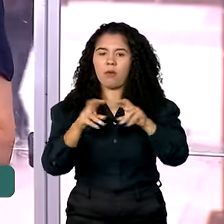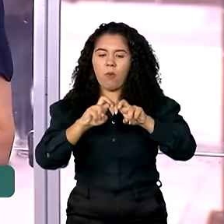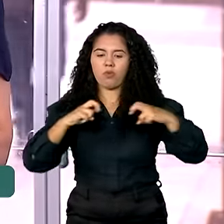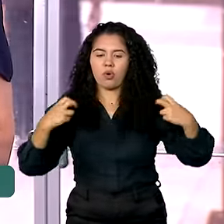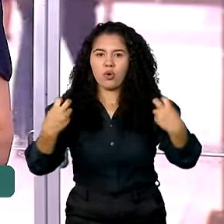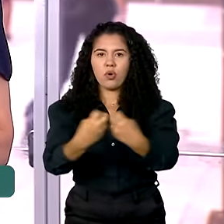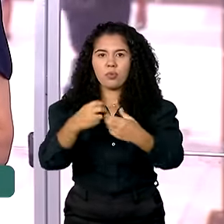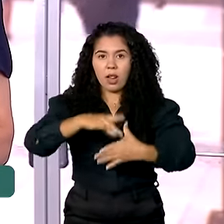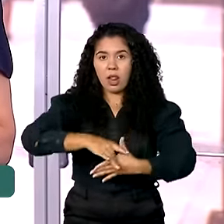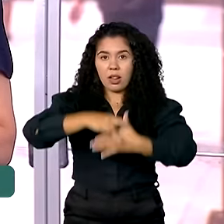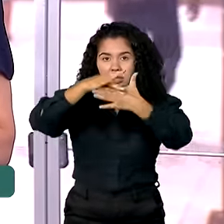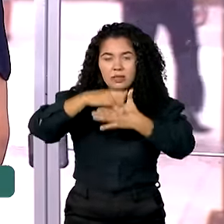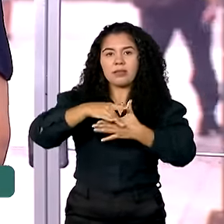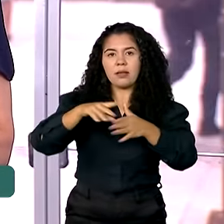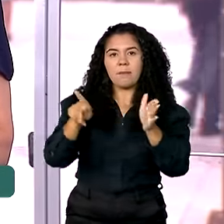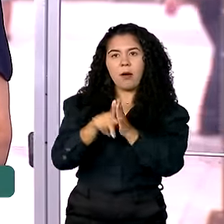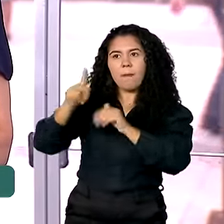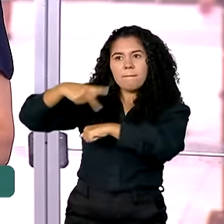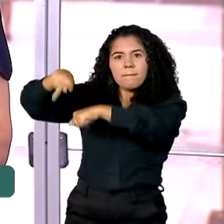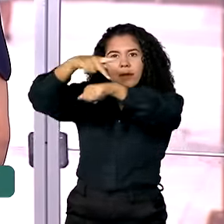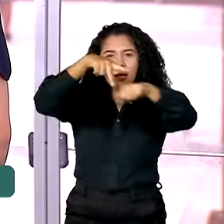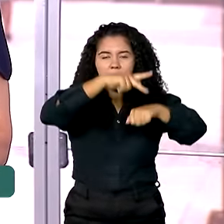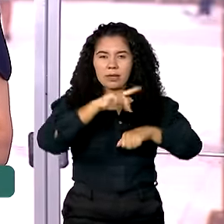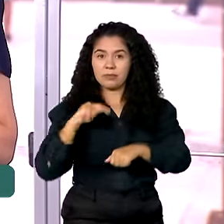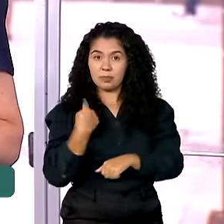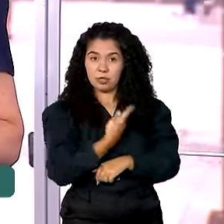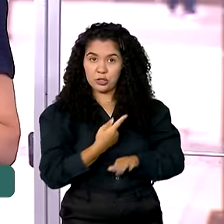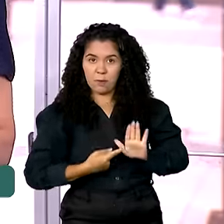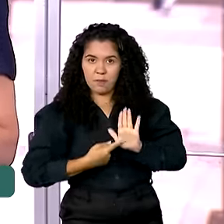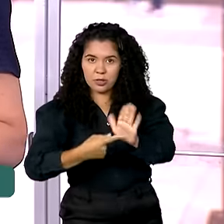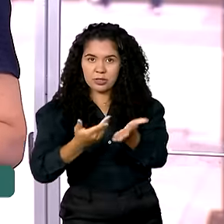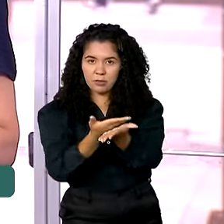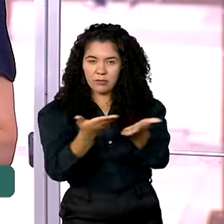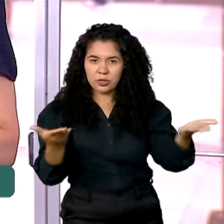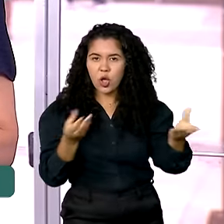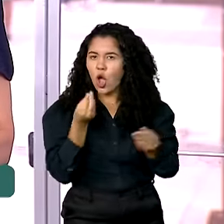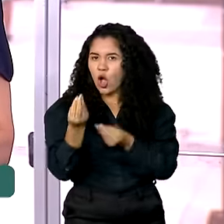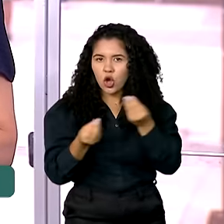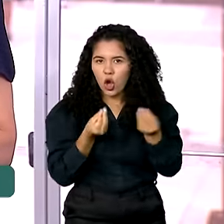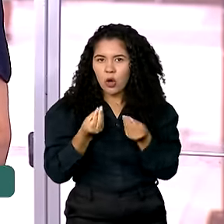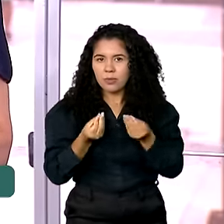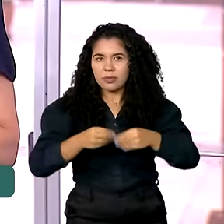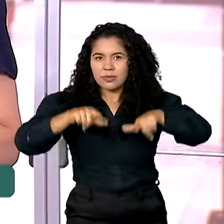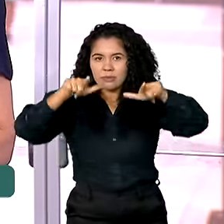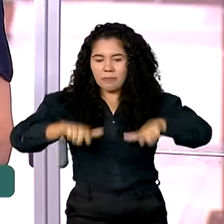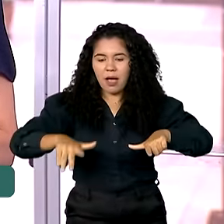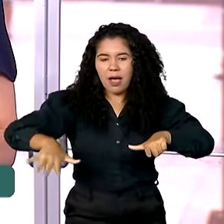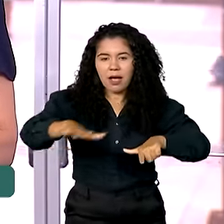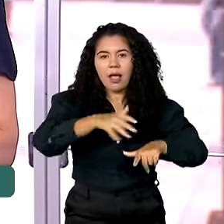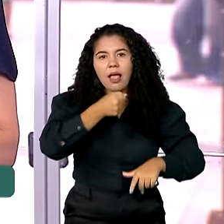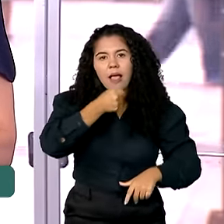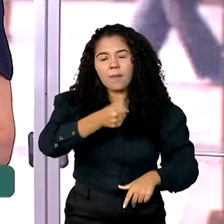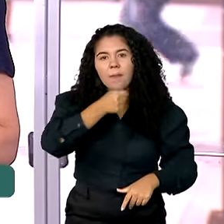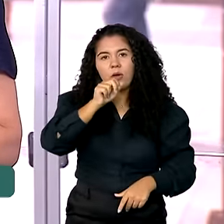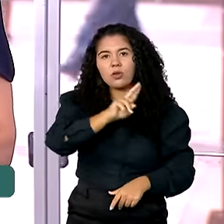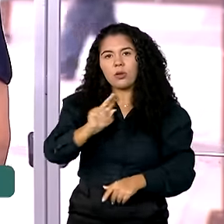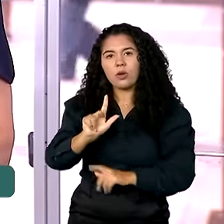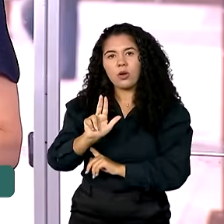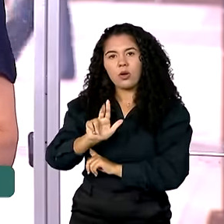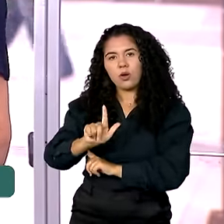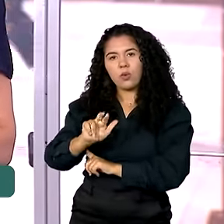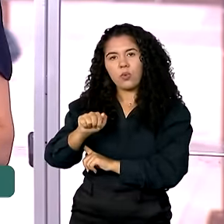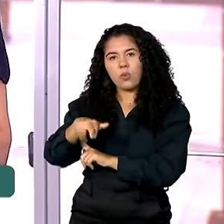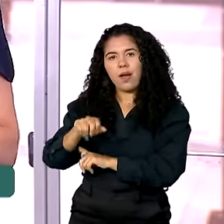Estado que acompanham o G20. E para mostrar um pouco dessa nossa grande operação de cobertura, a repórter Luana Karen preparou